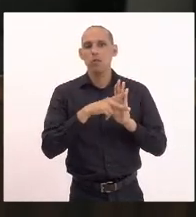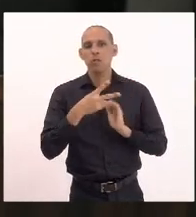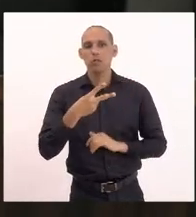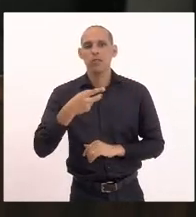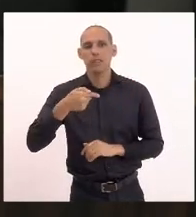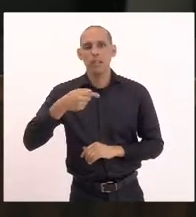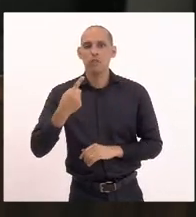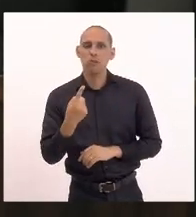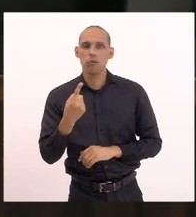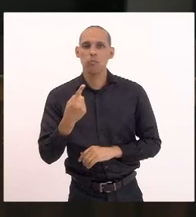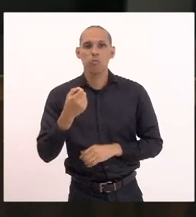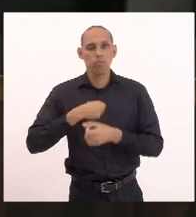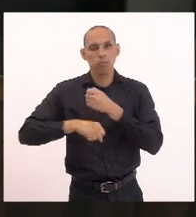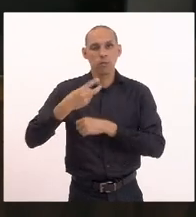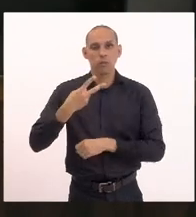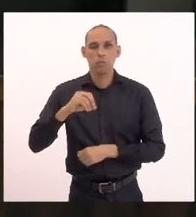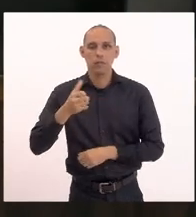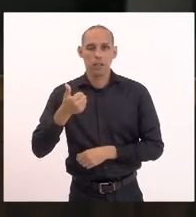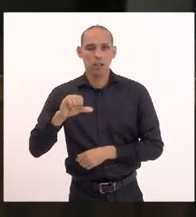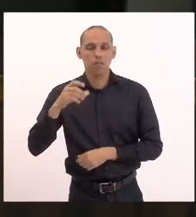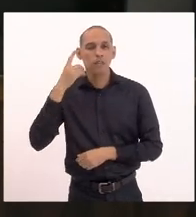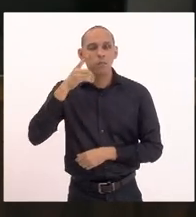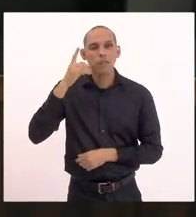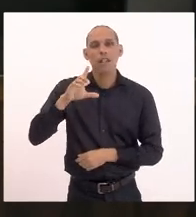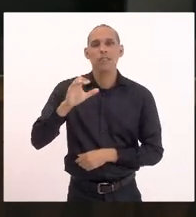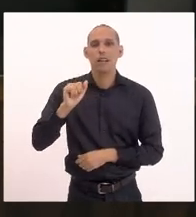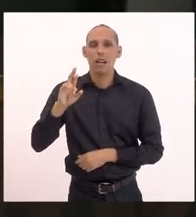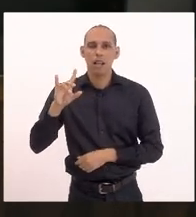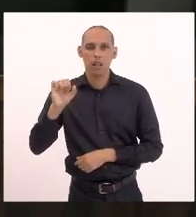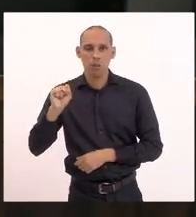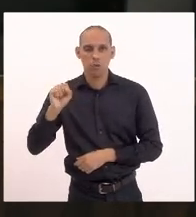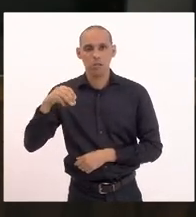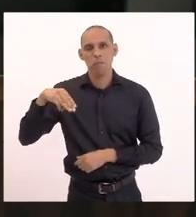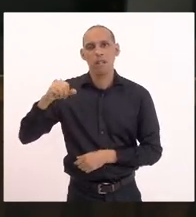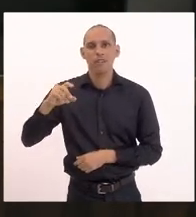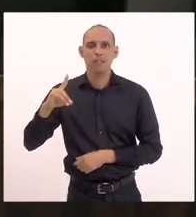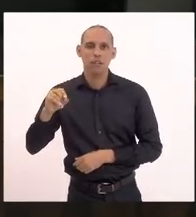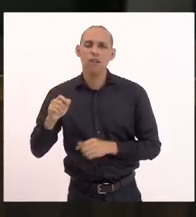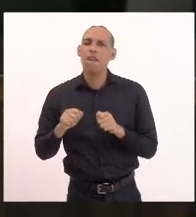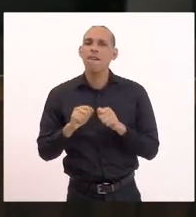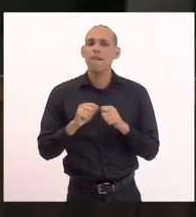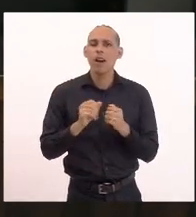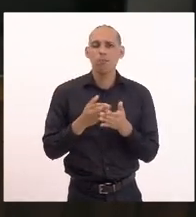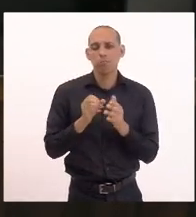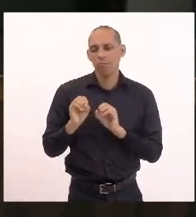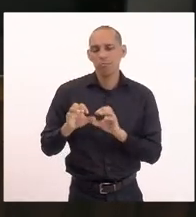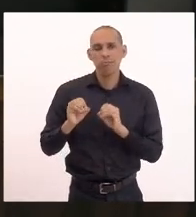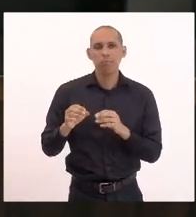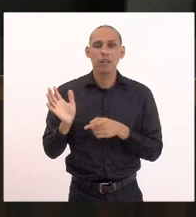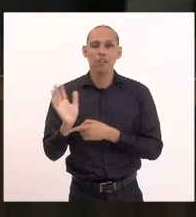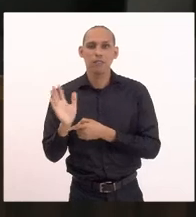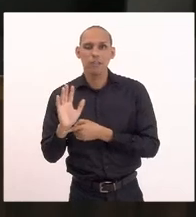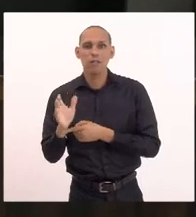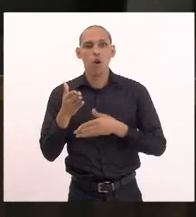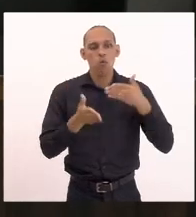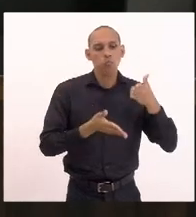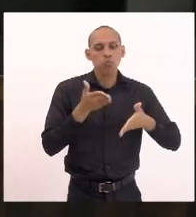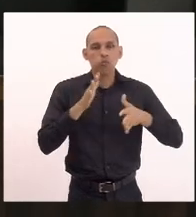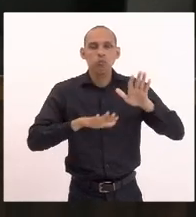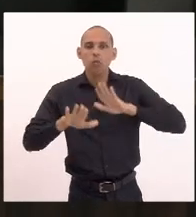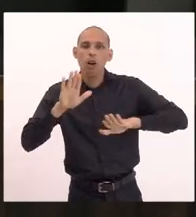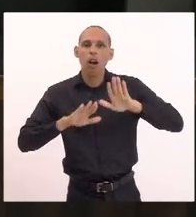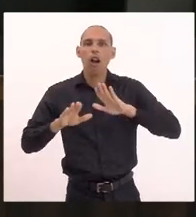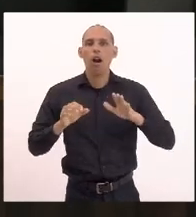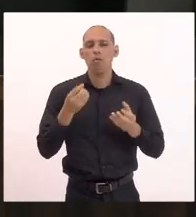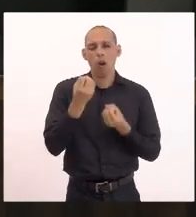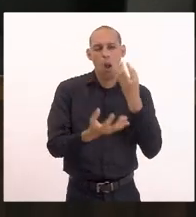de 19, de autoria do deputado Carlos Macedo, que dispõe sobre a criação de cartilhas e vídeos com cuidados em caso de incêndio de estabelecimentos